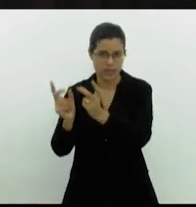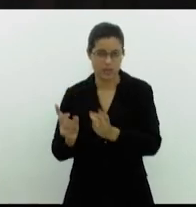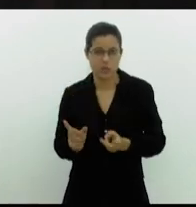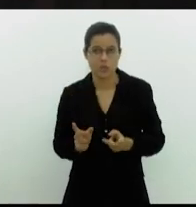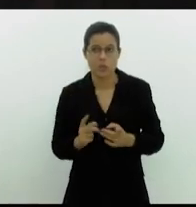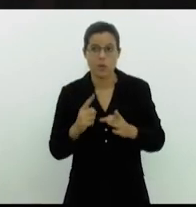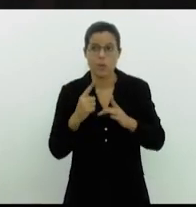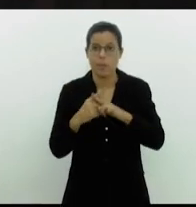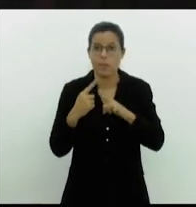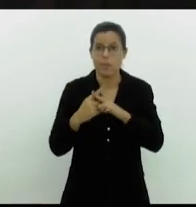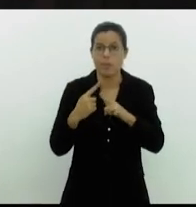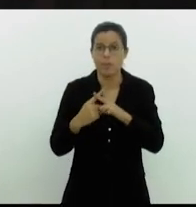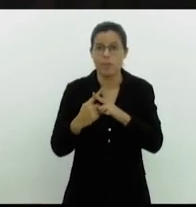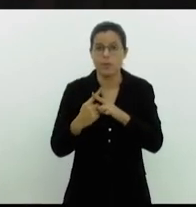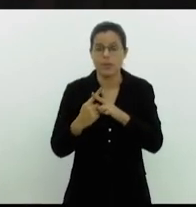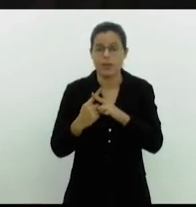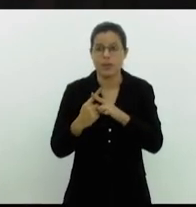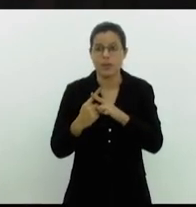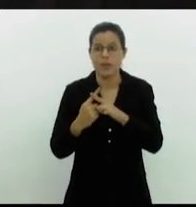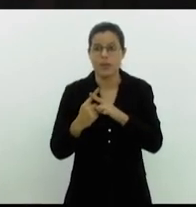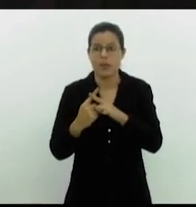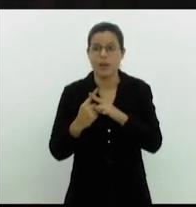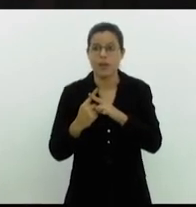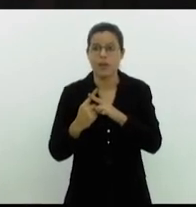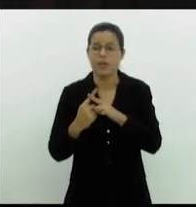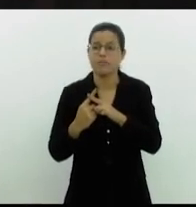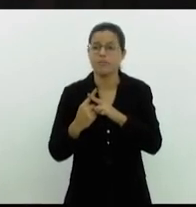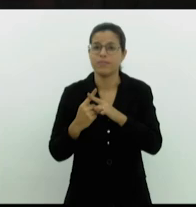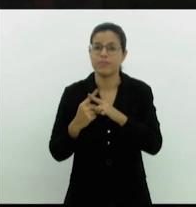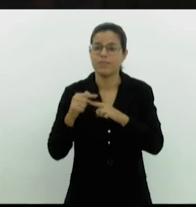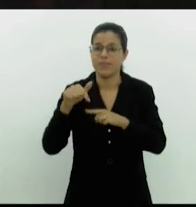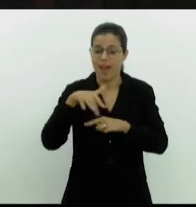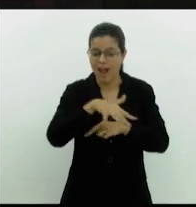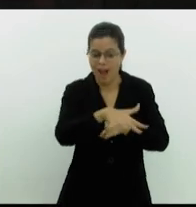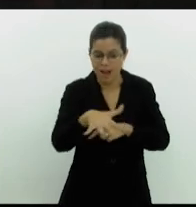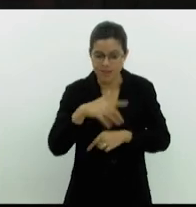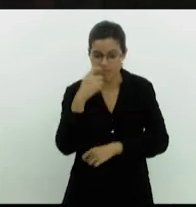porque toda aquela região do Rio Grande do Sul foi fortemente